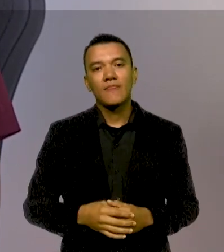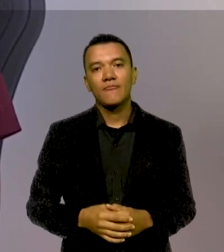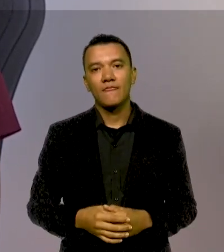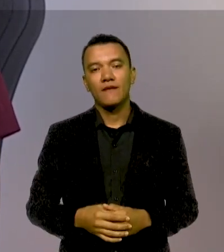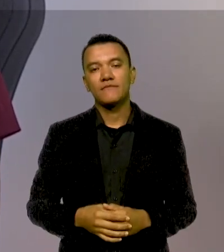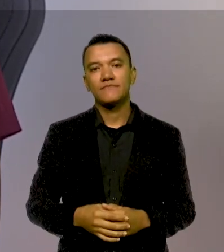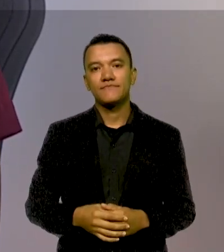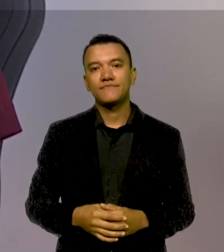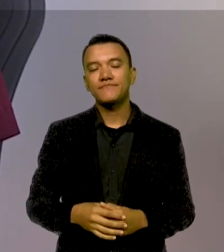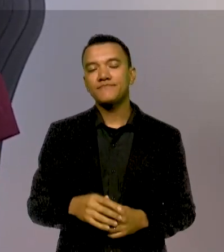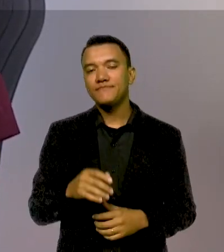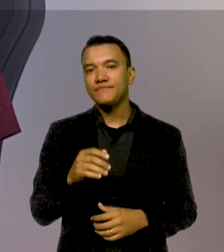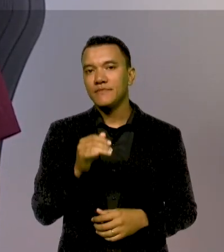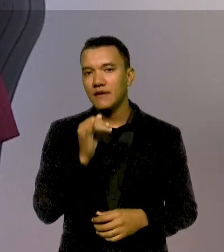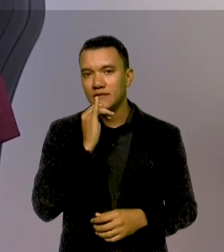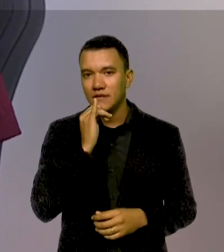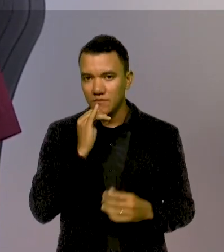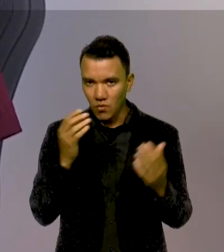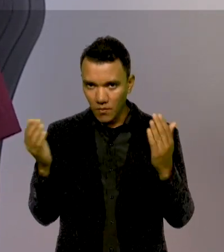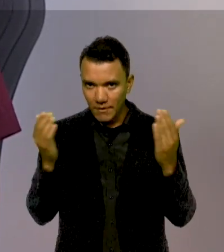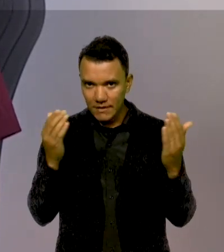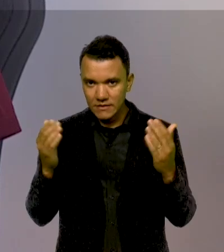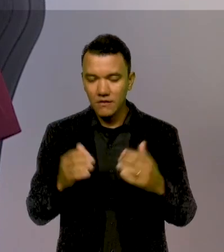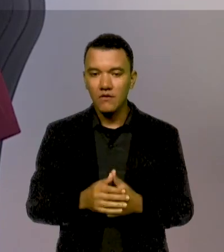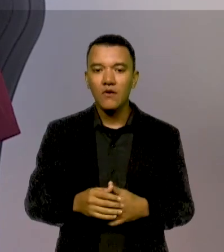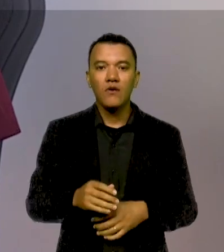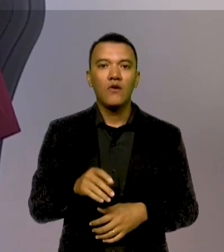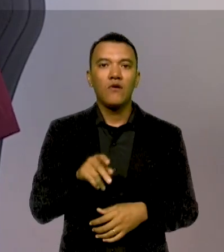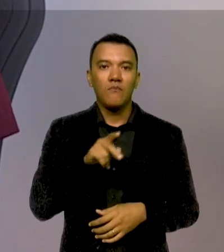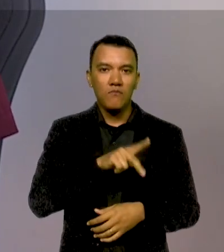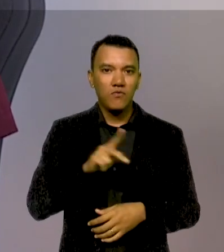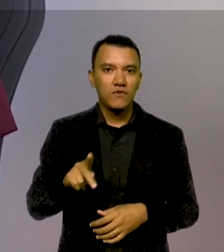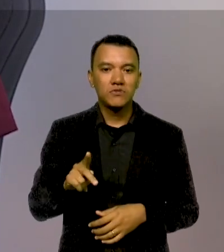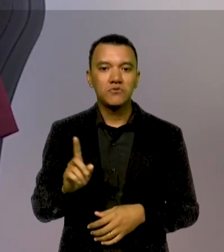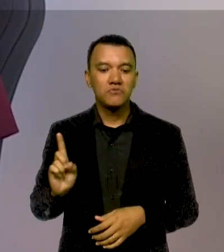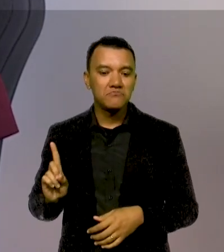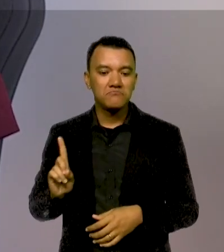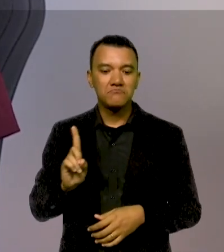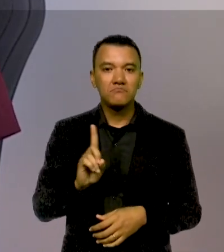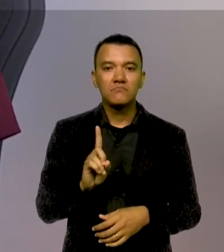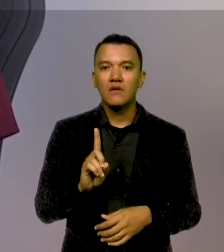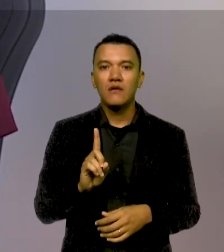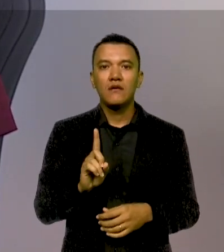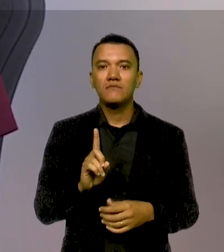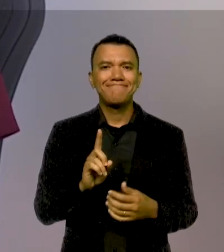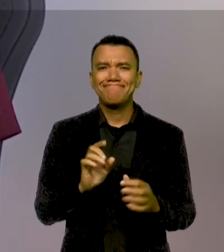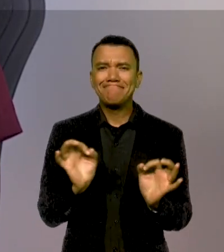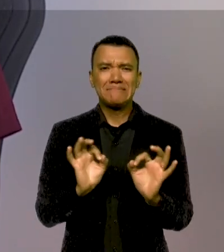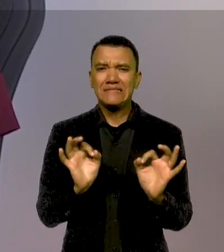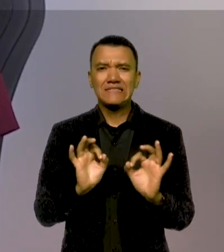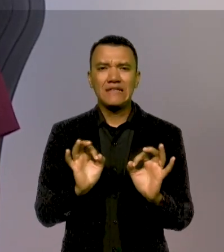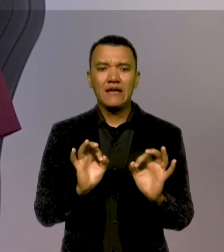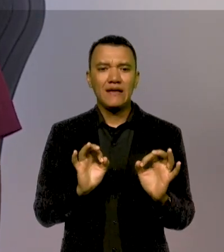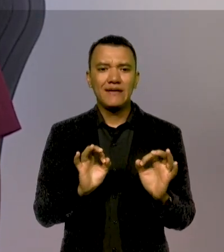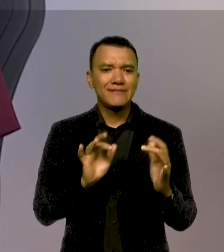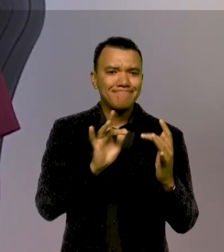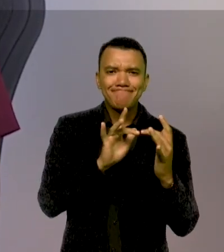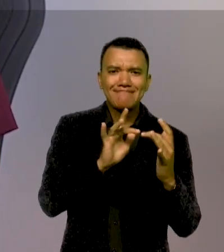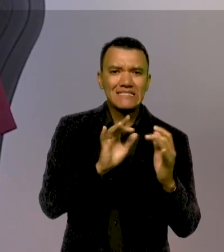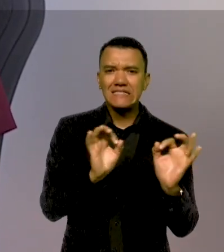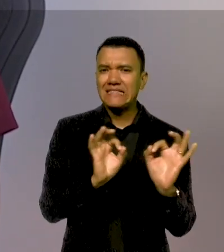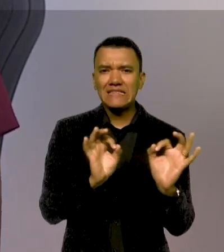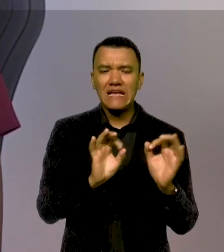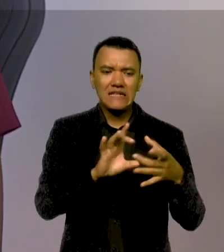aí eu faço a comparação com um professor que não tem nenhum tipo de conexão ou de contato com esse